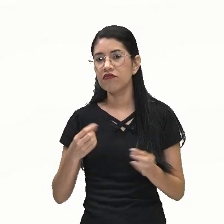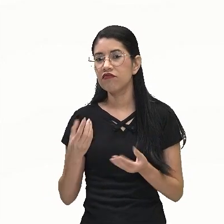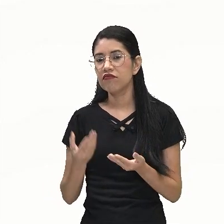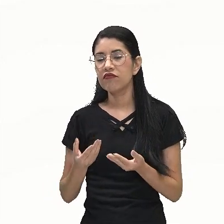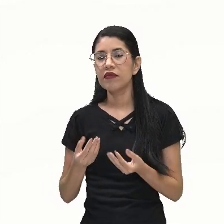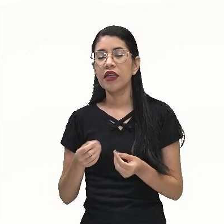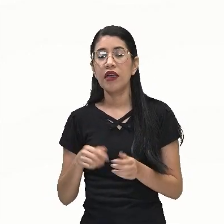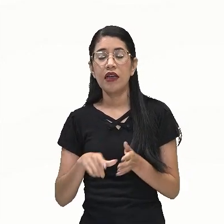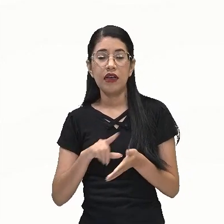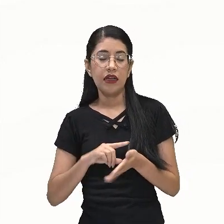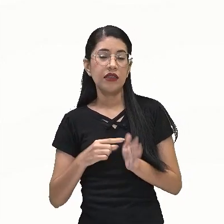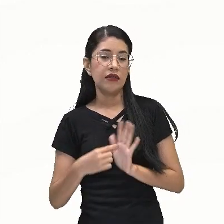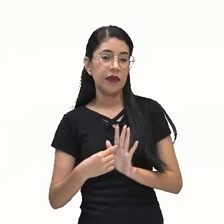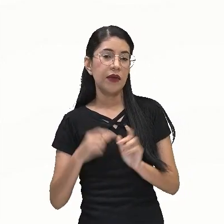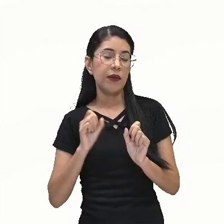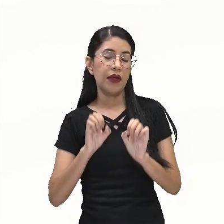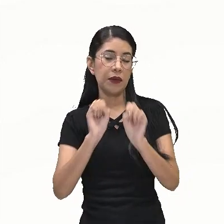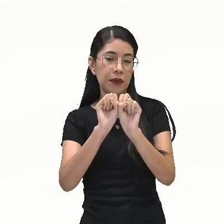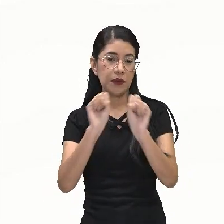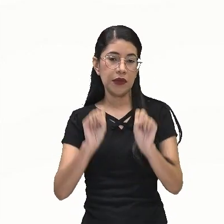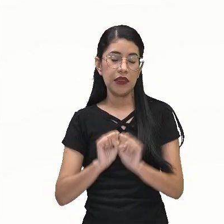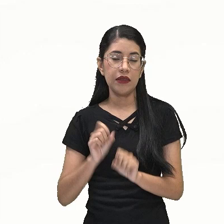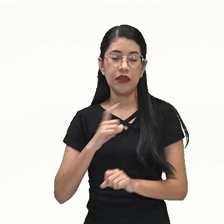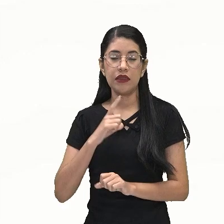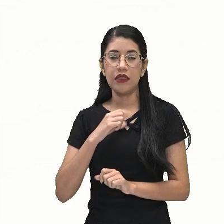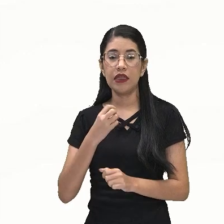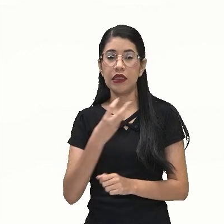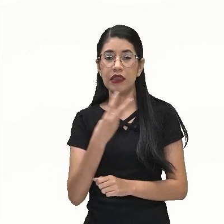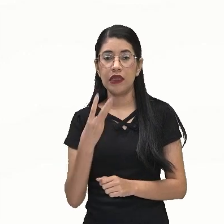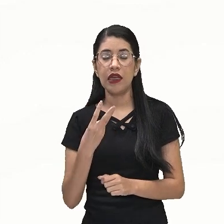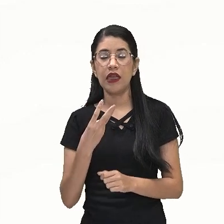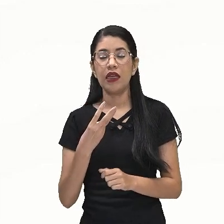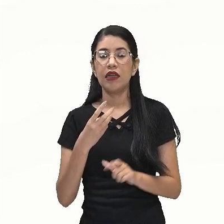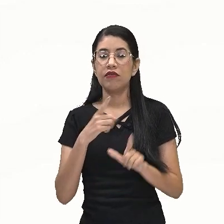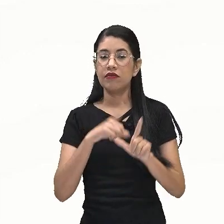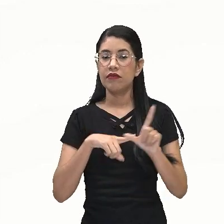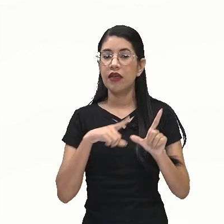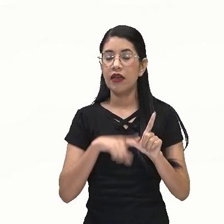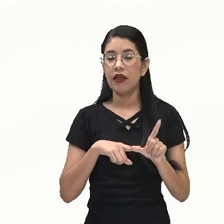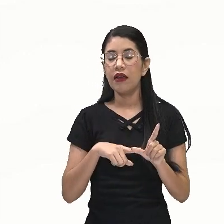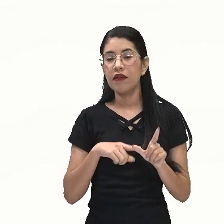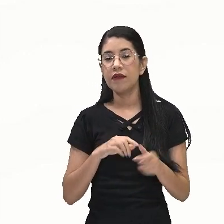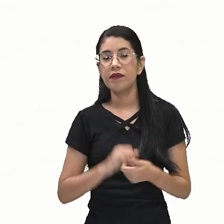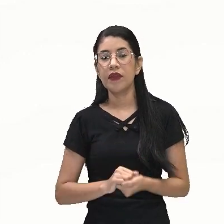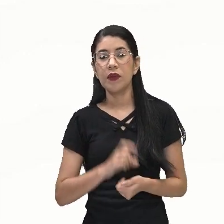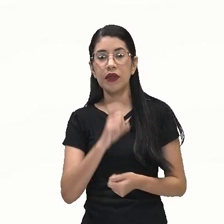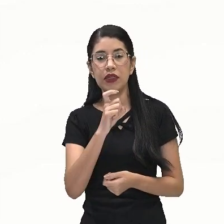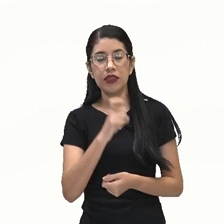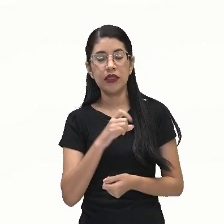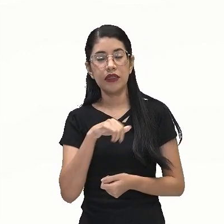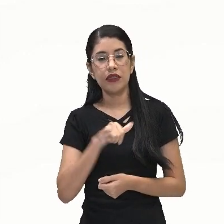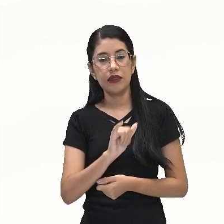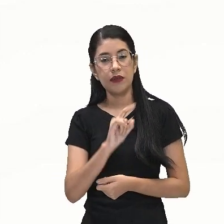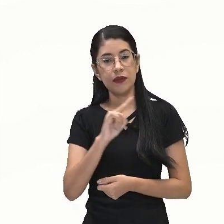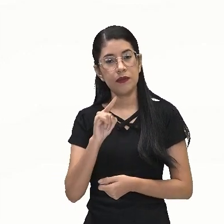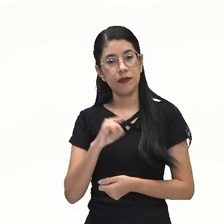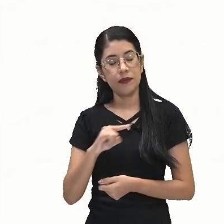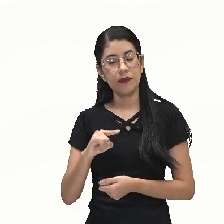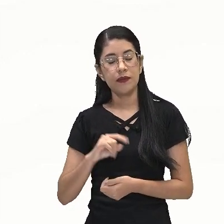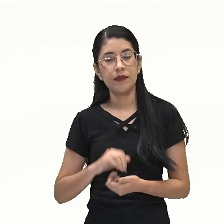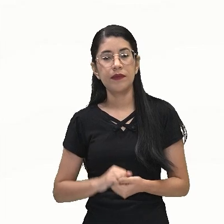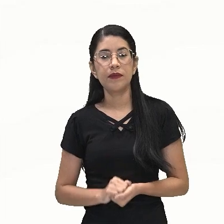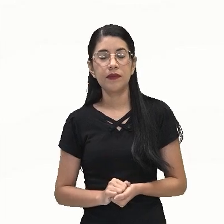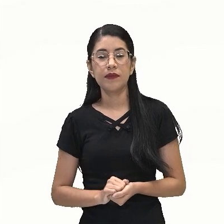gente viu agora há pouco, o meu sistema possui 3 incógnitas, x, y e z.